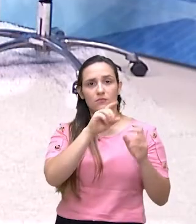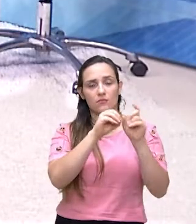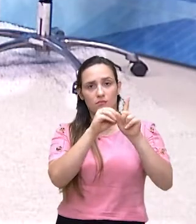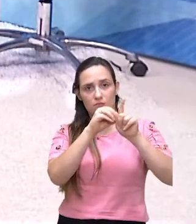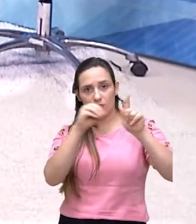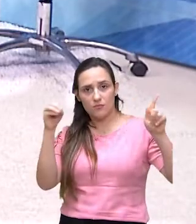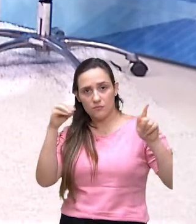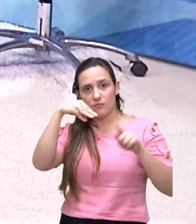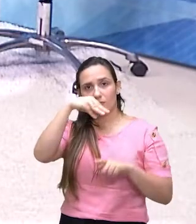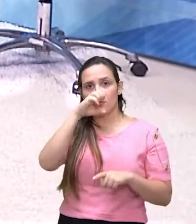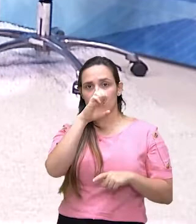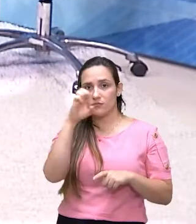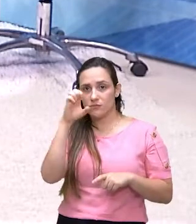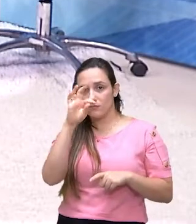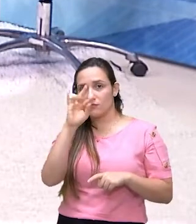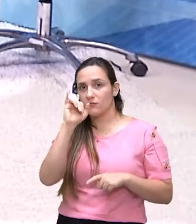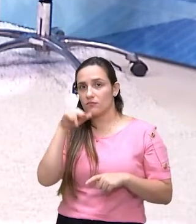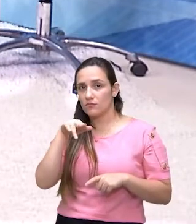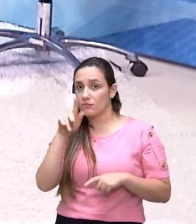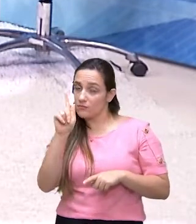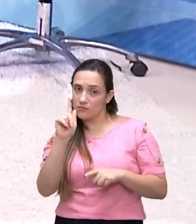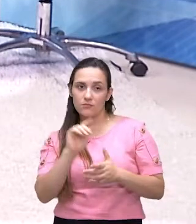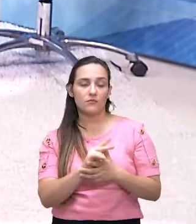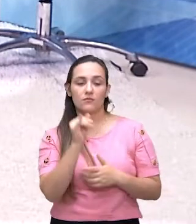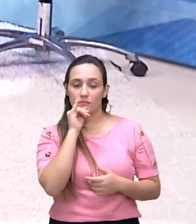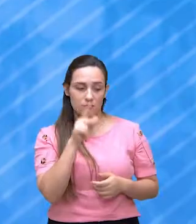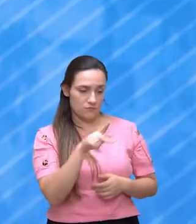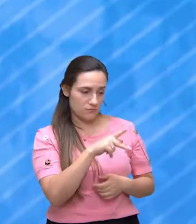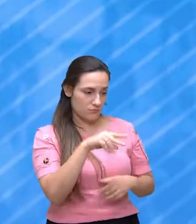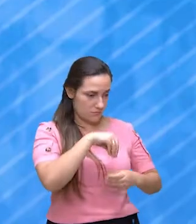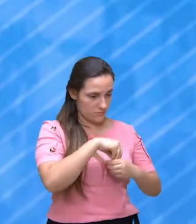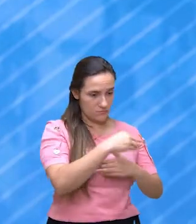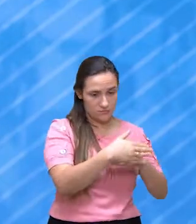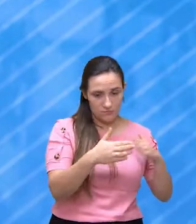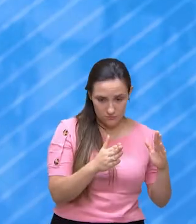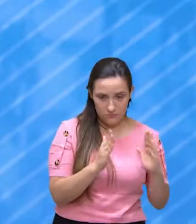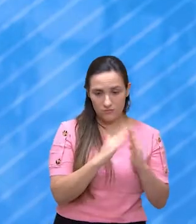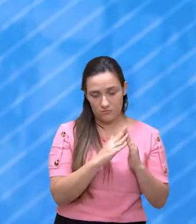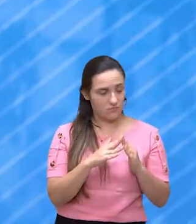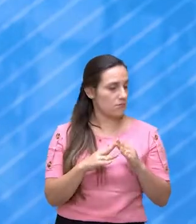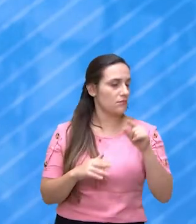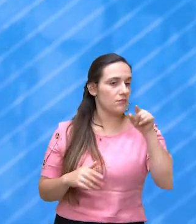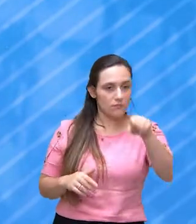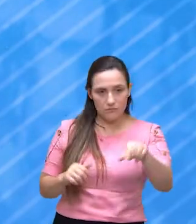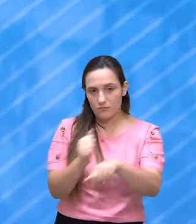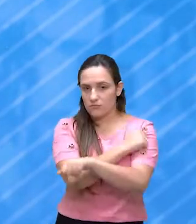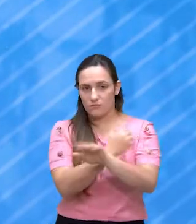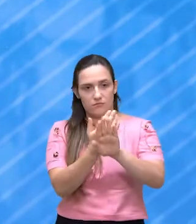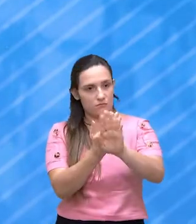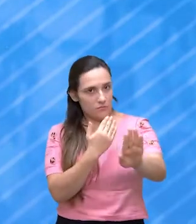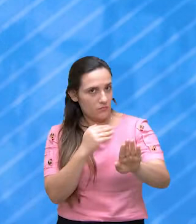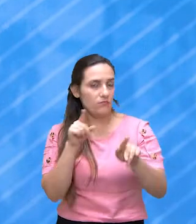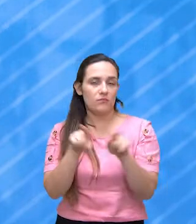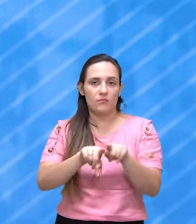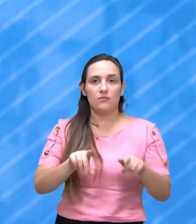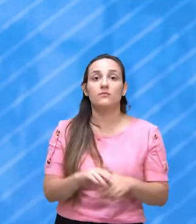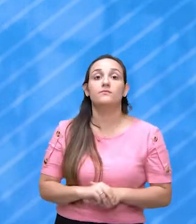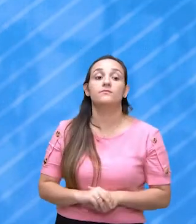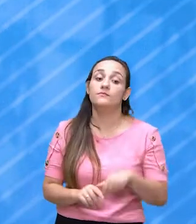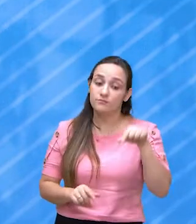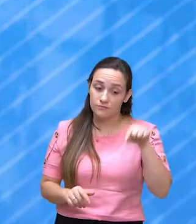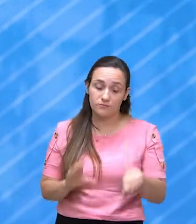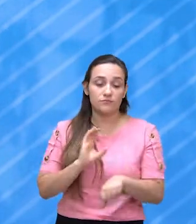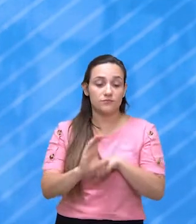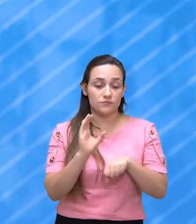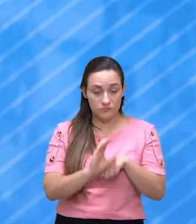Google me tem que são os cursos à distância então o professor tá na sua casa no seu escritório os alunos também estão na sua casa e aí a gente faz um curso à distância